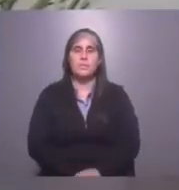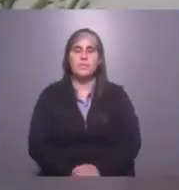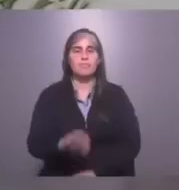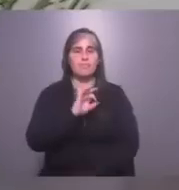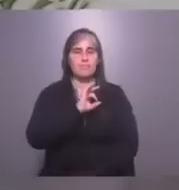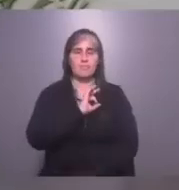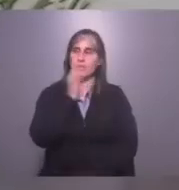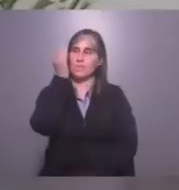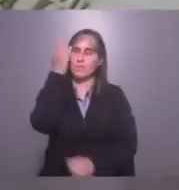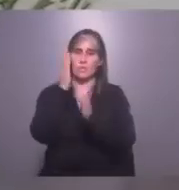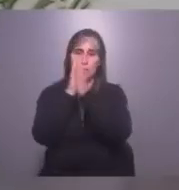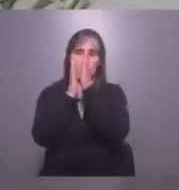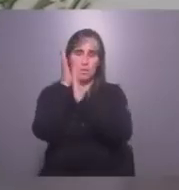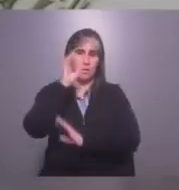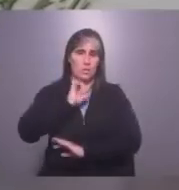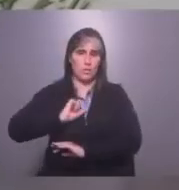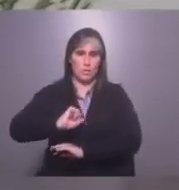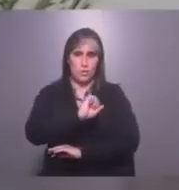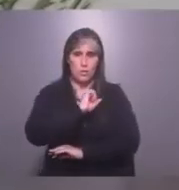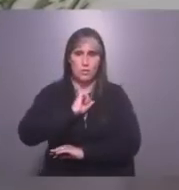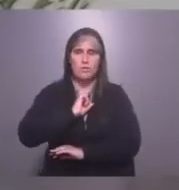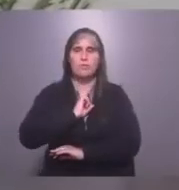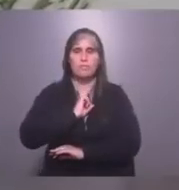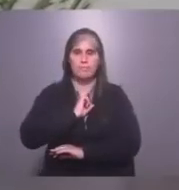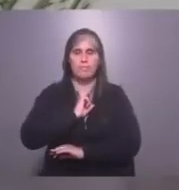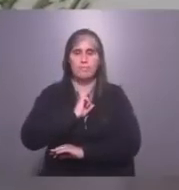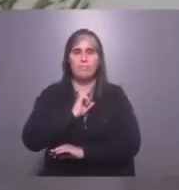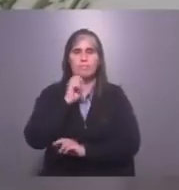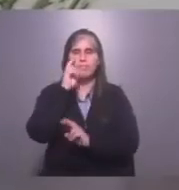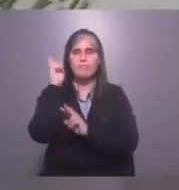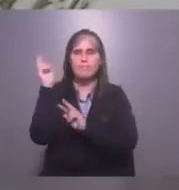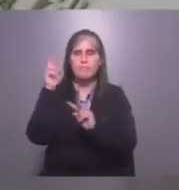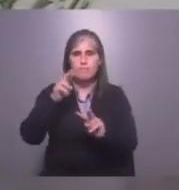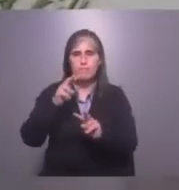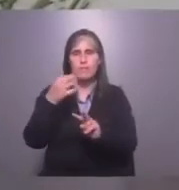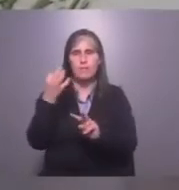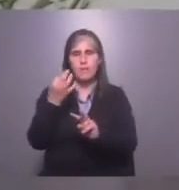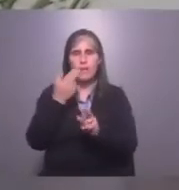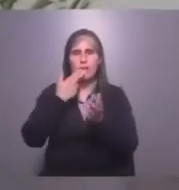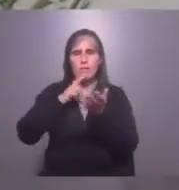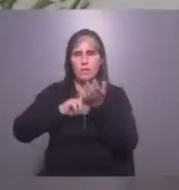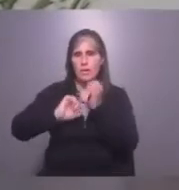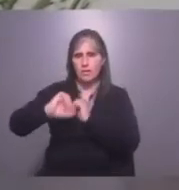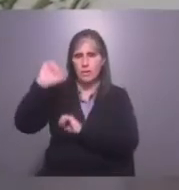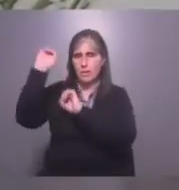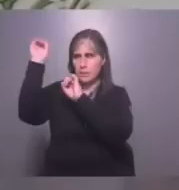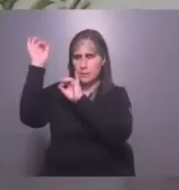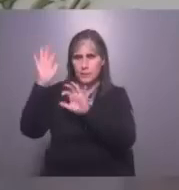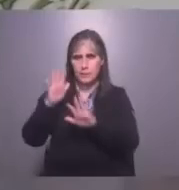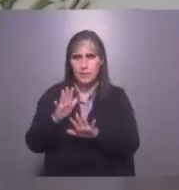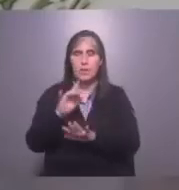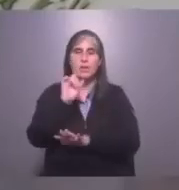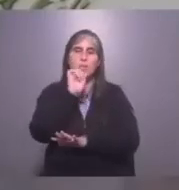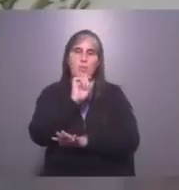Senhor nosso Deus, que mostrais aos errantes a luz de vossa verdade, para